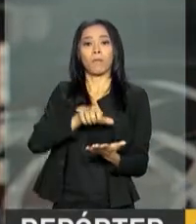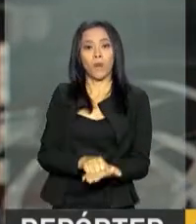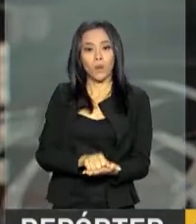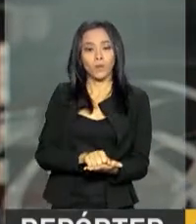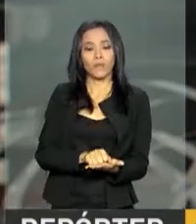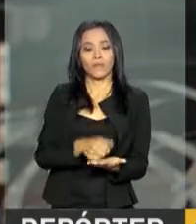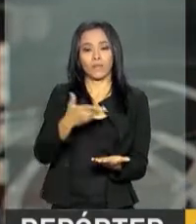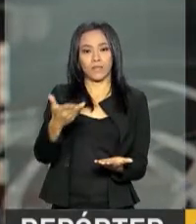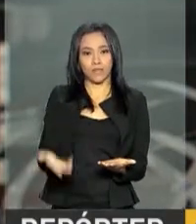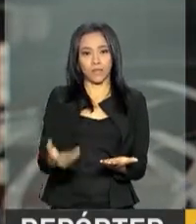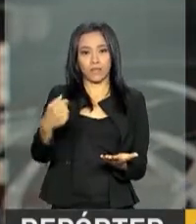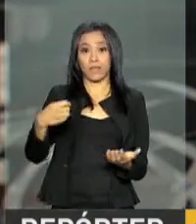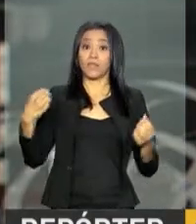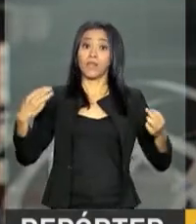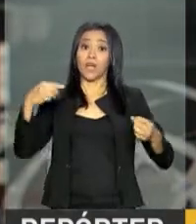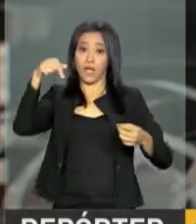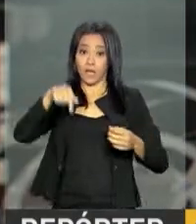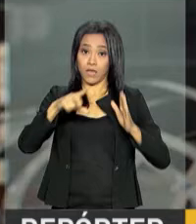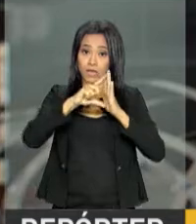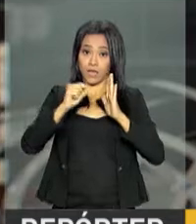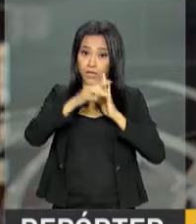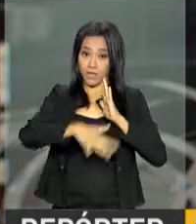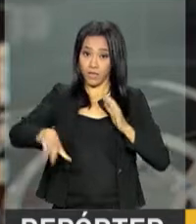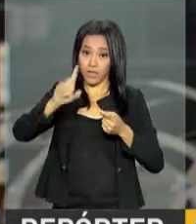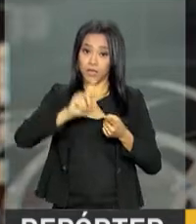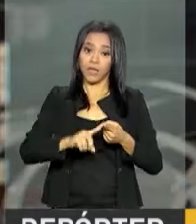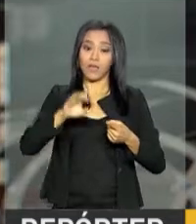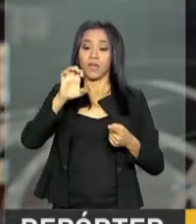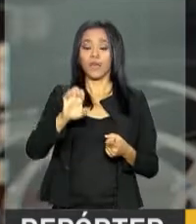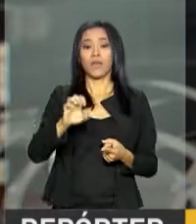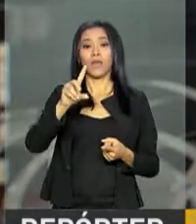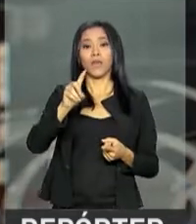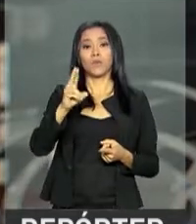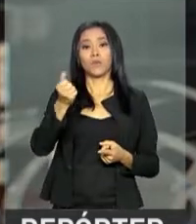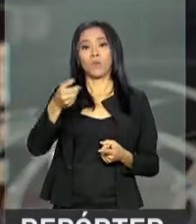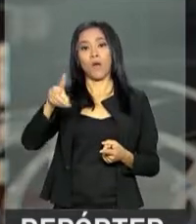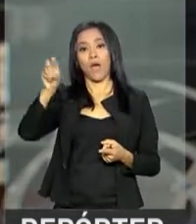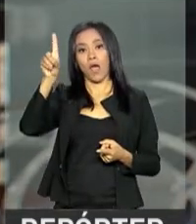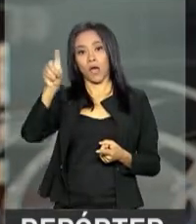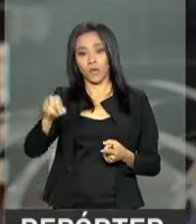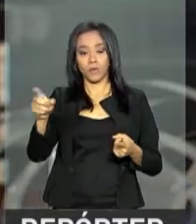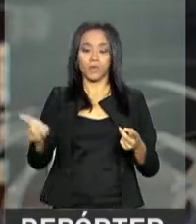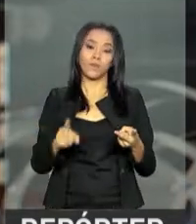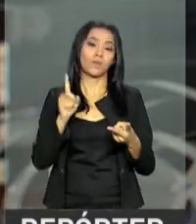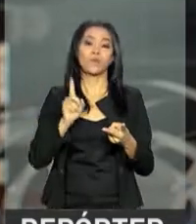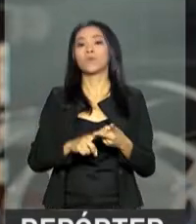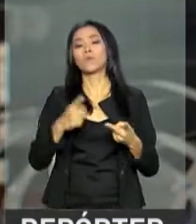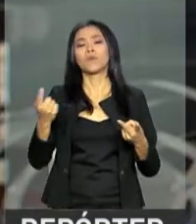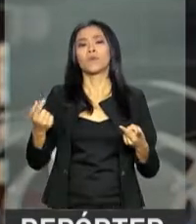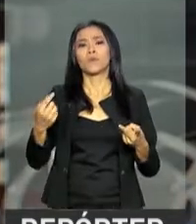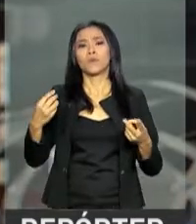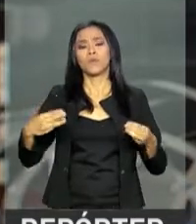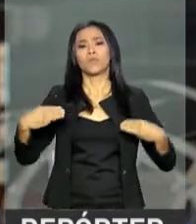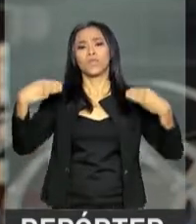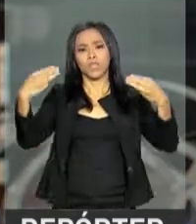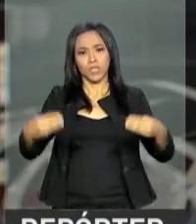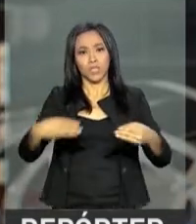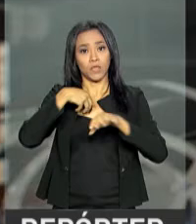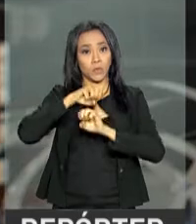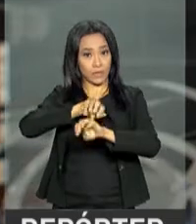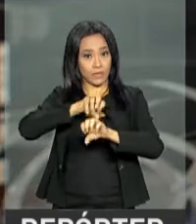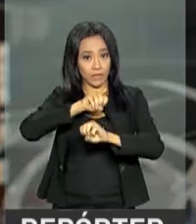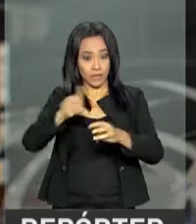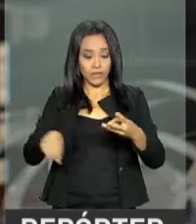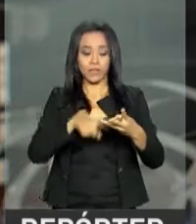Palácio do Planalto os ministros Eduardo Guardia, da Fazenda, Rocieli Soares da Silva, que assume o Ministério da